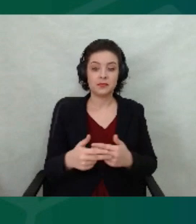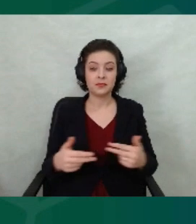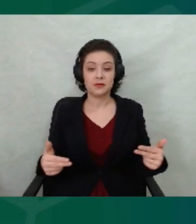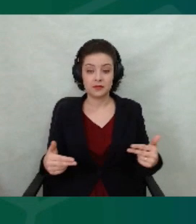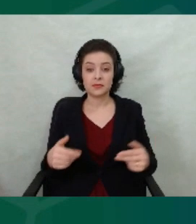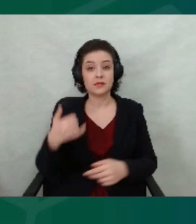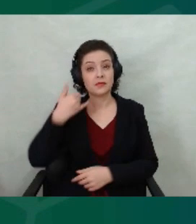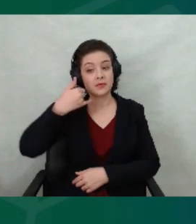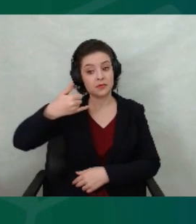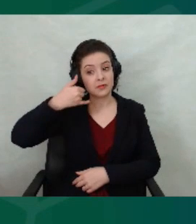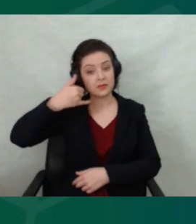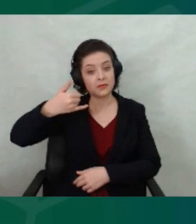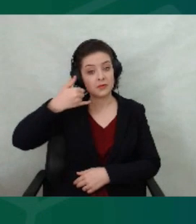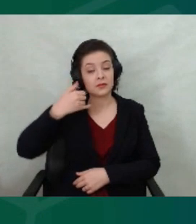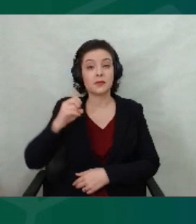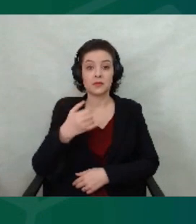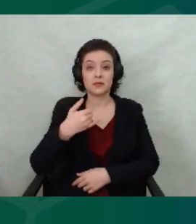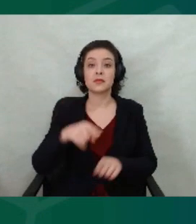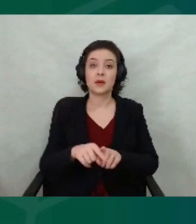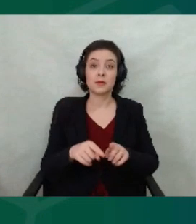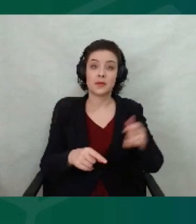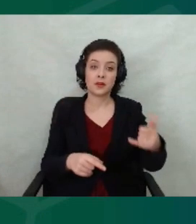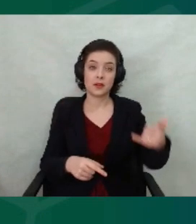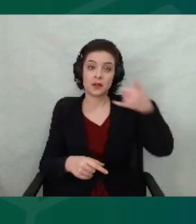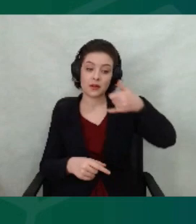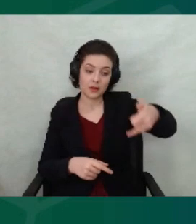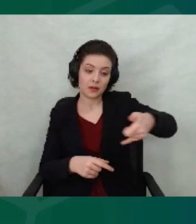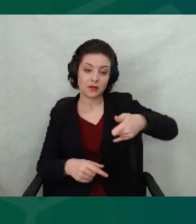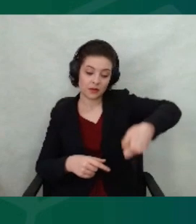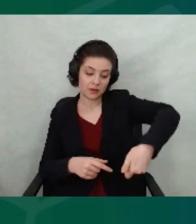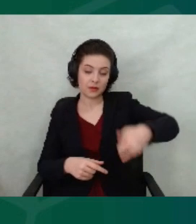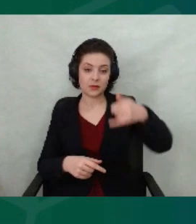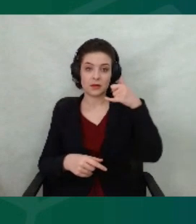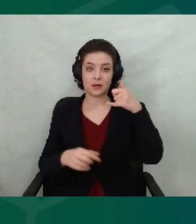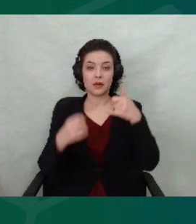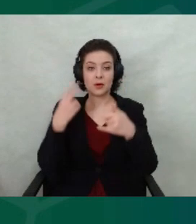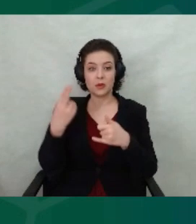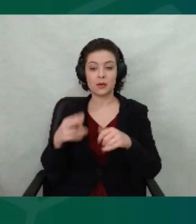questão do telefone celular também, teclados de computador e mesas de cabeceira. Essas são